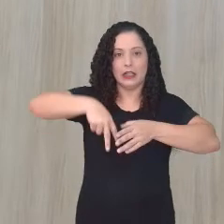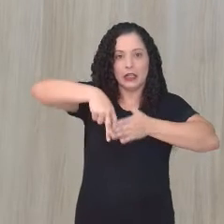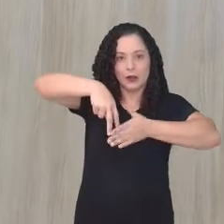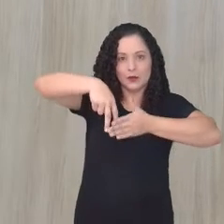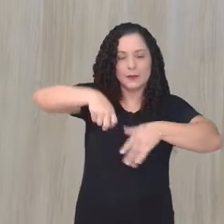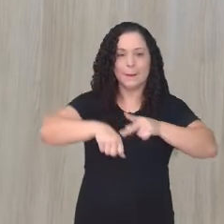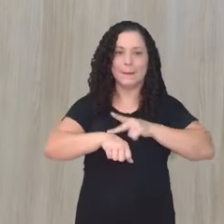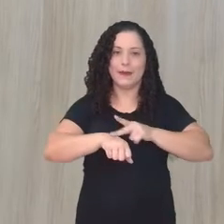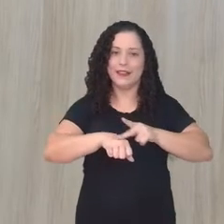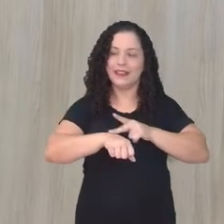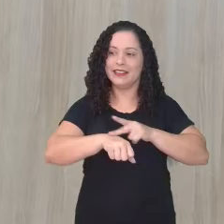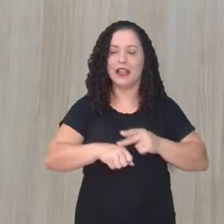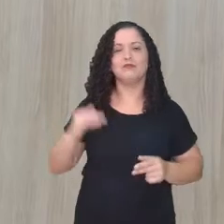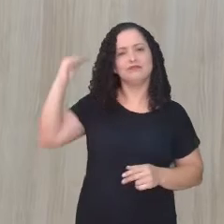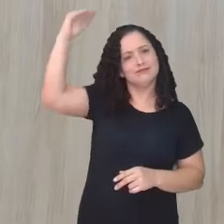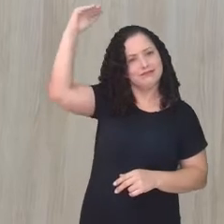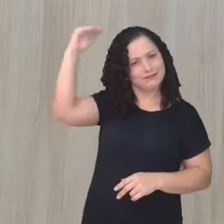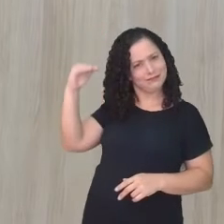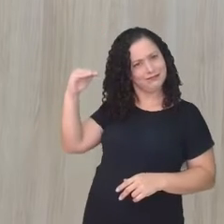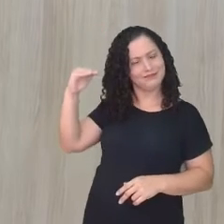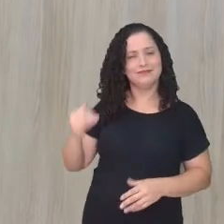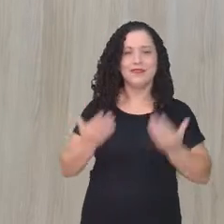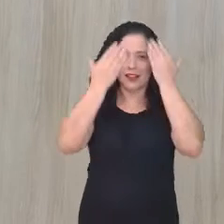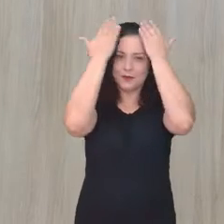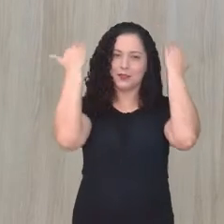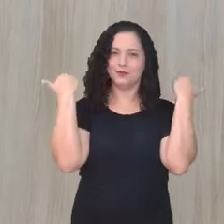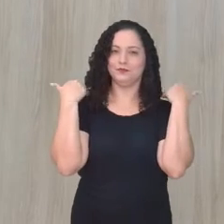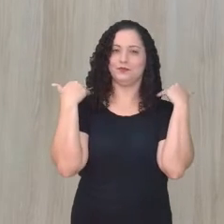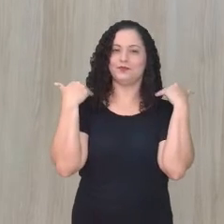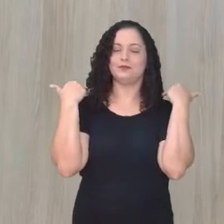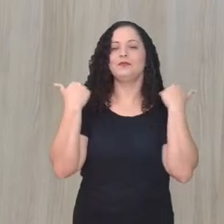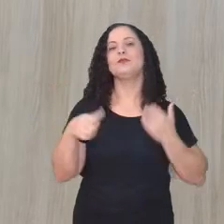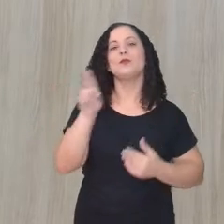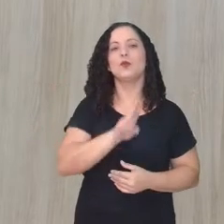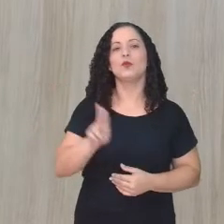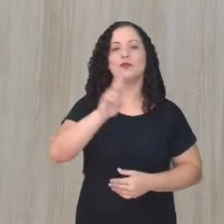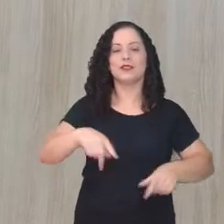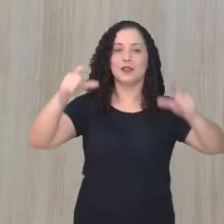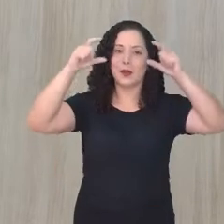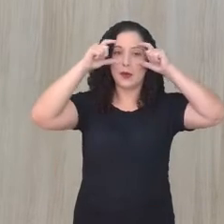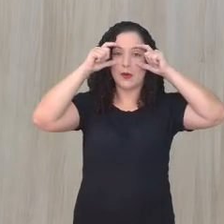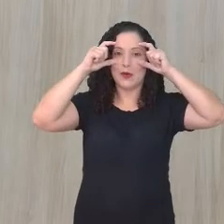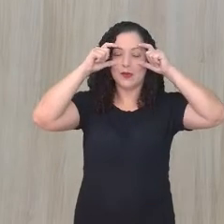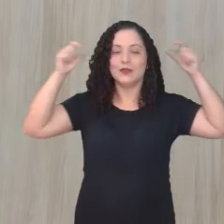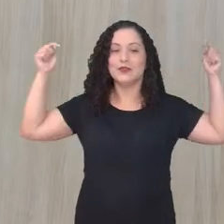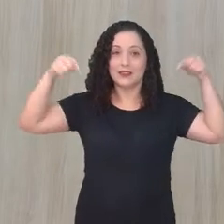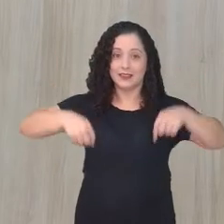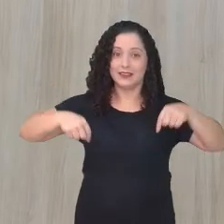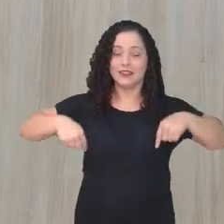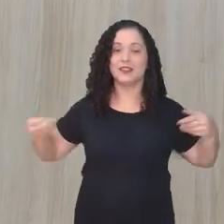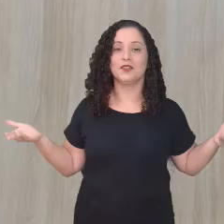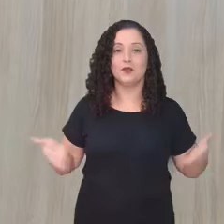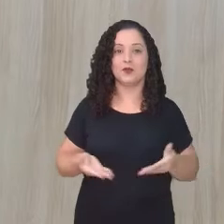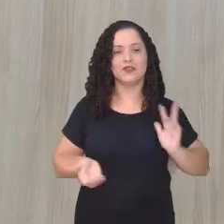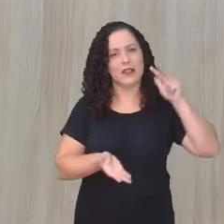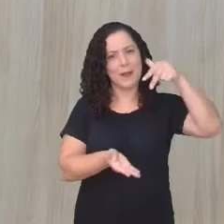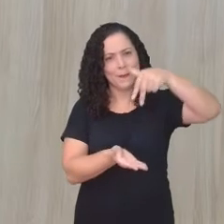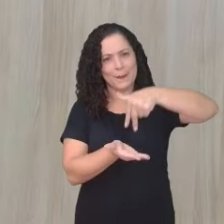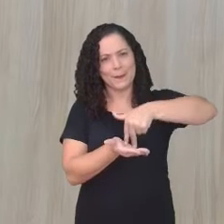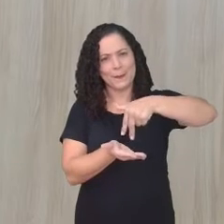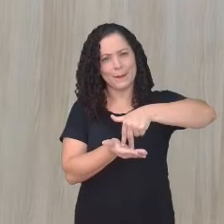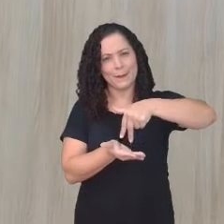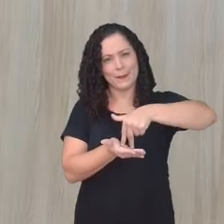preta, tenho estatura baixa, cabelo médio, uso óculos. Estou aqui em pé